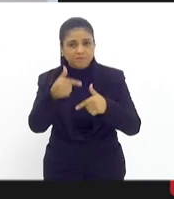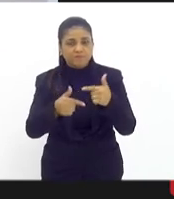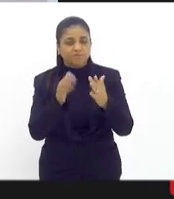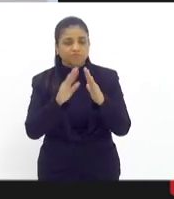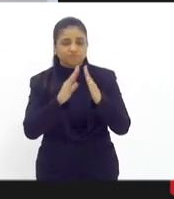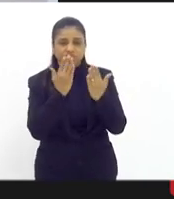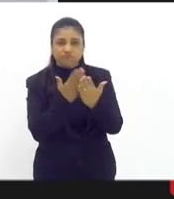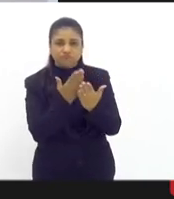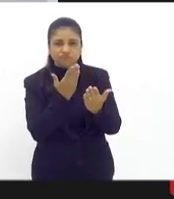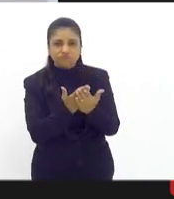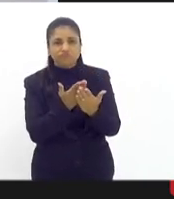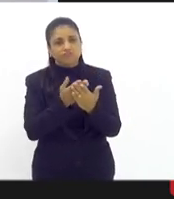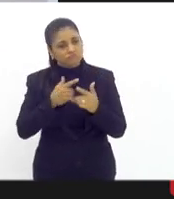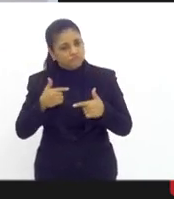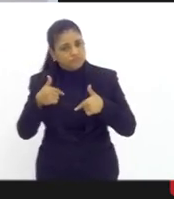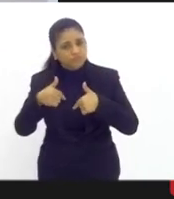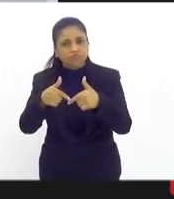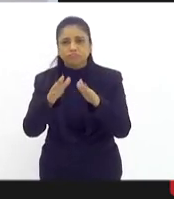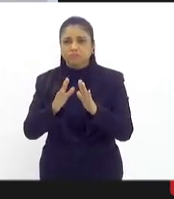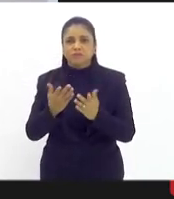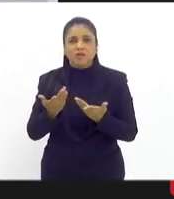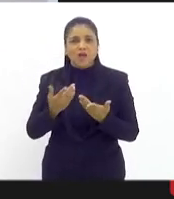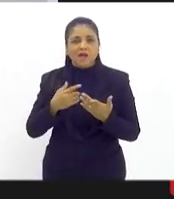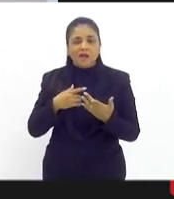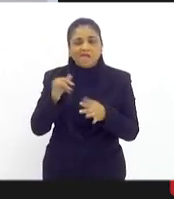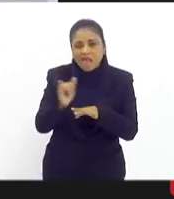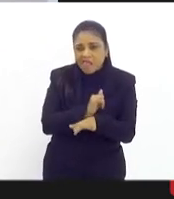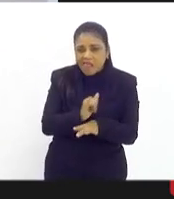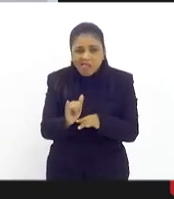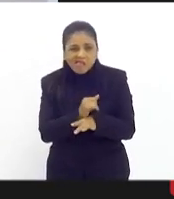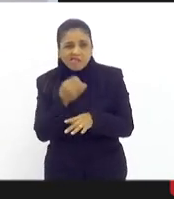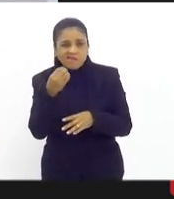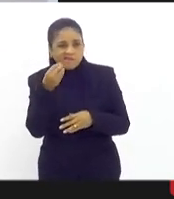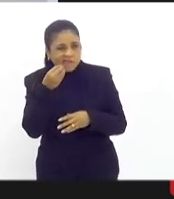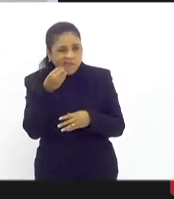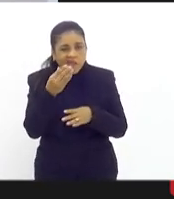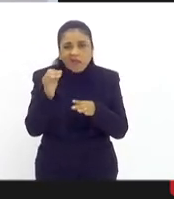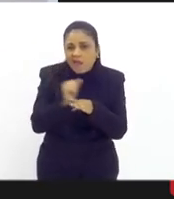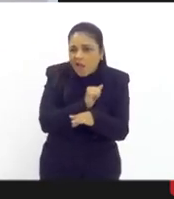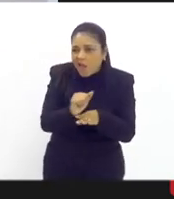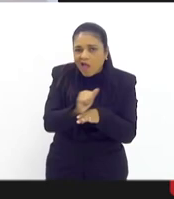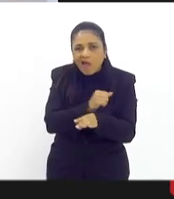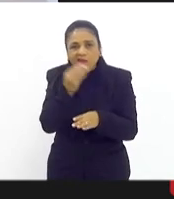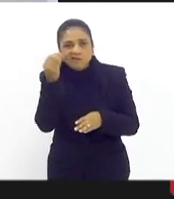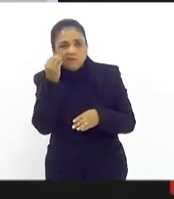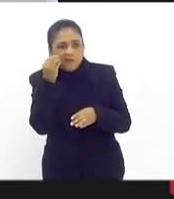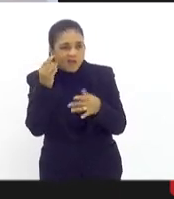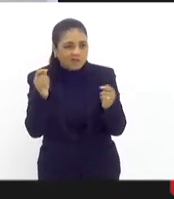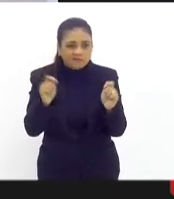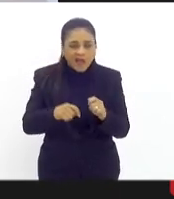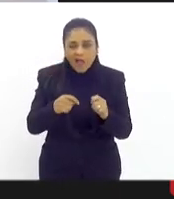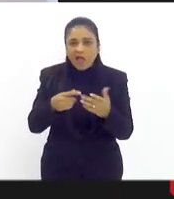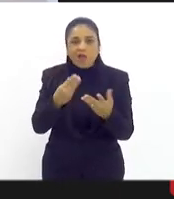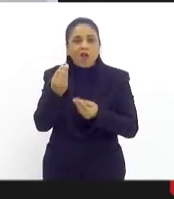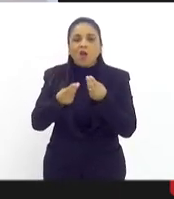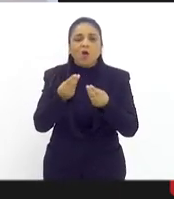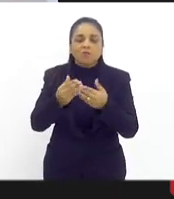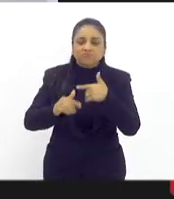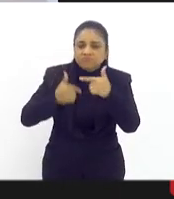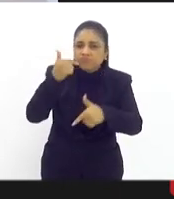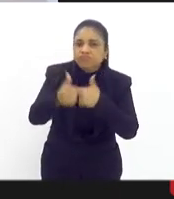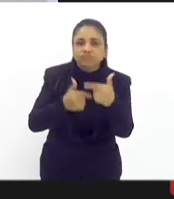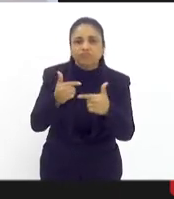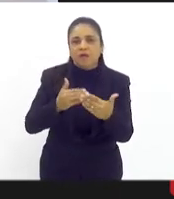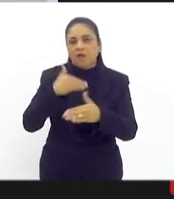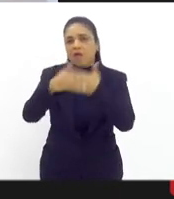tempo inteiro tendo que dar jeitinho o tempo inteiro porque não tem sua capacidade integral de funcionamento e